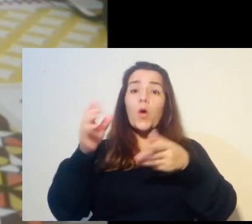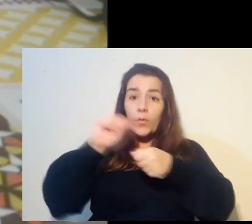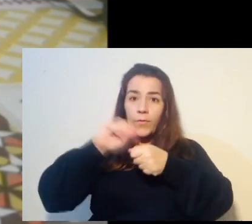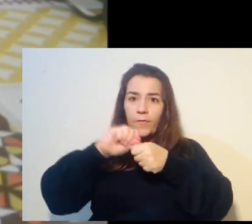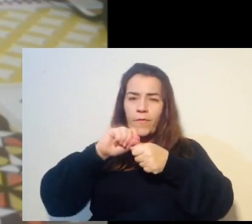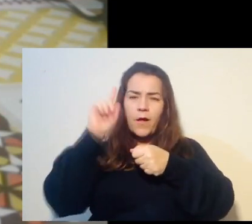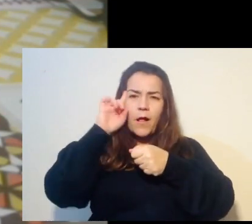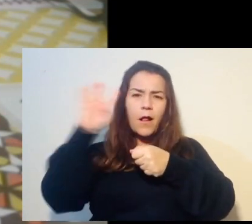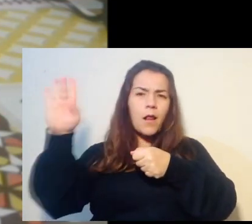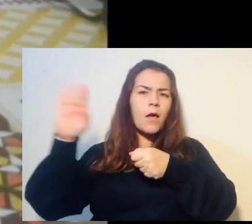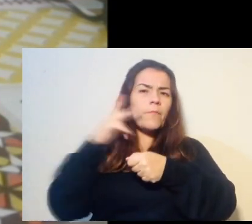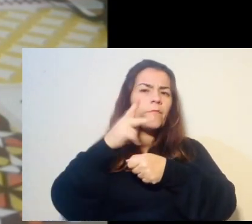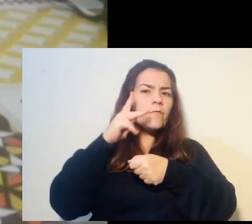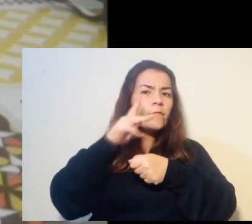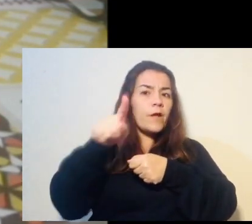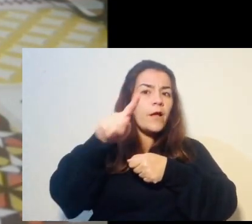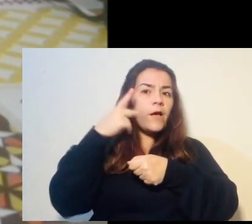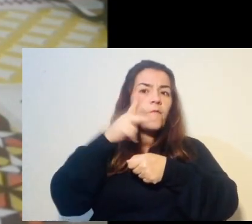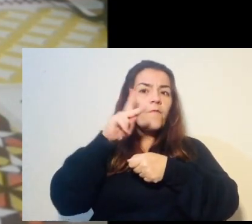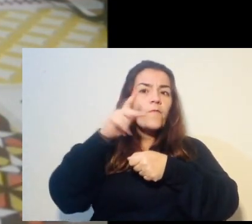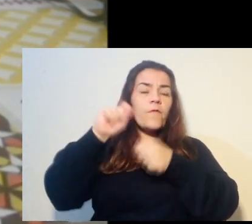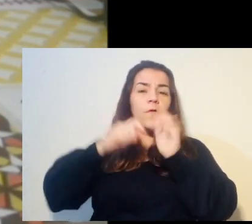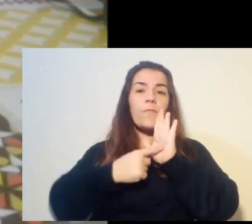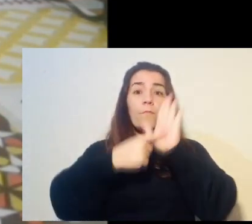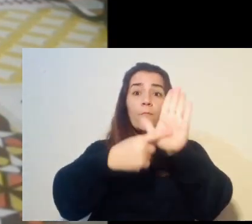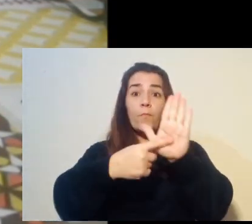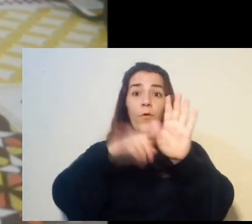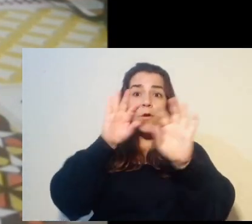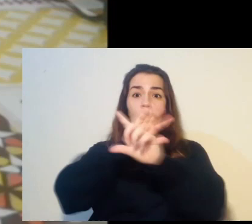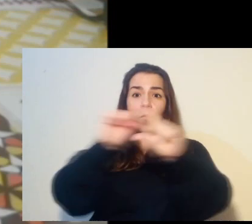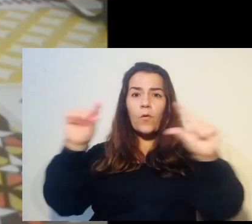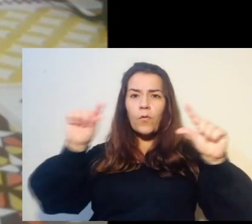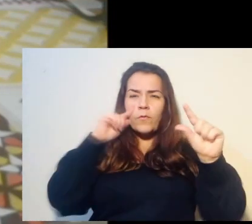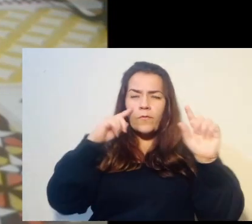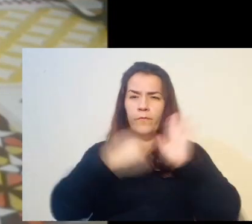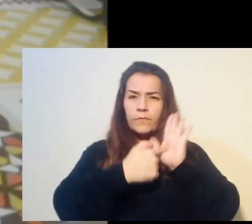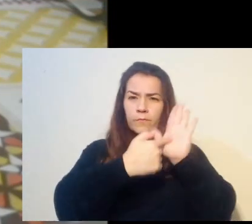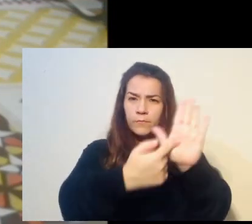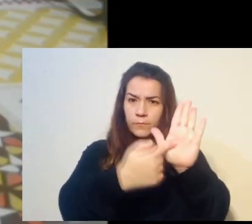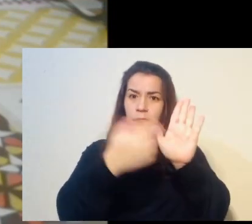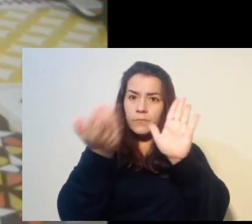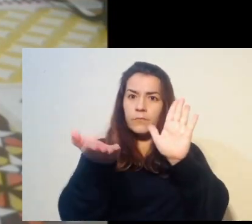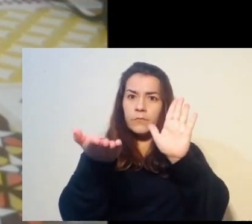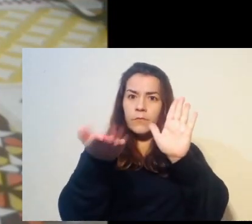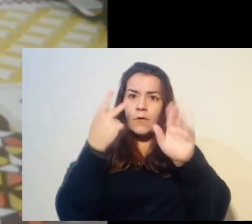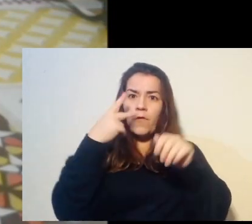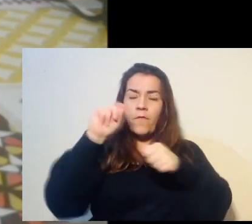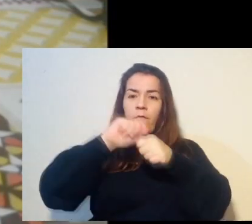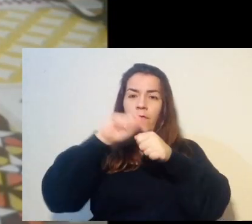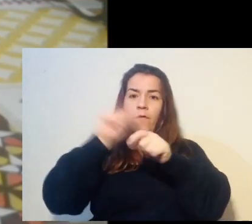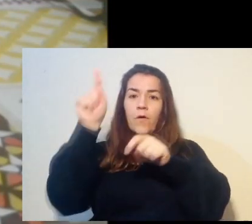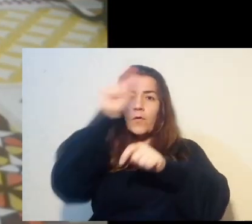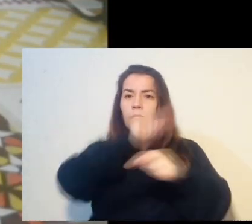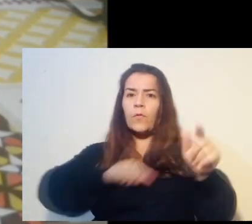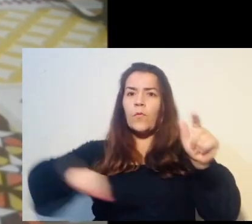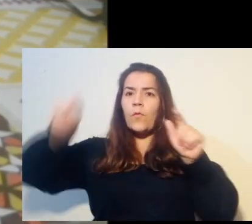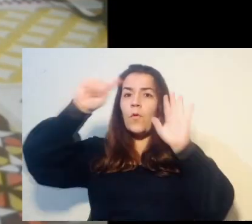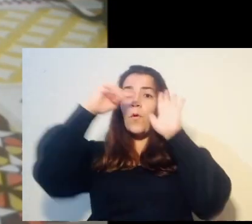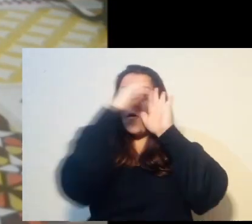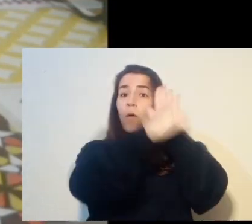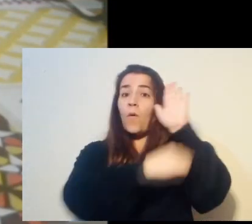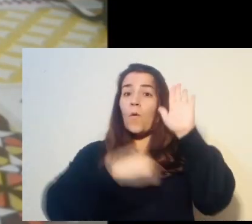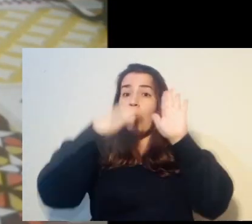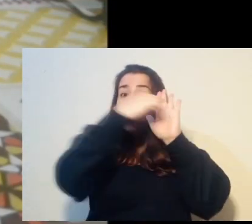que funciona? Lembra que eu falei, lá quando eu mostrei o cano, apresentei o cano para vocês, a questão do